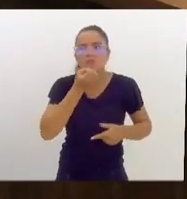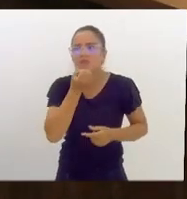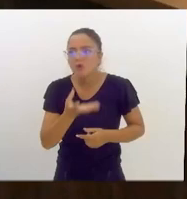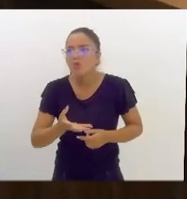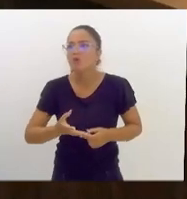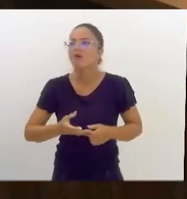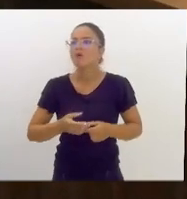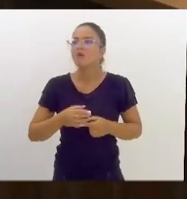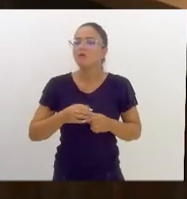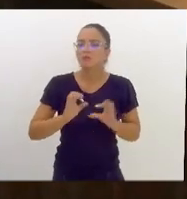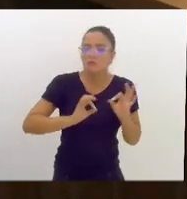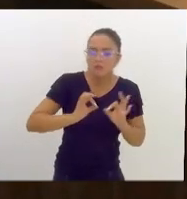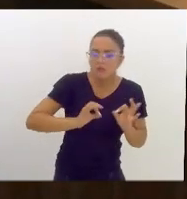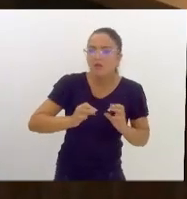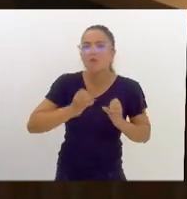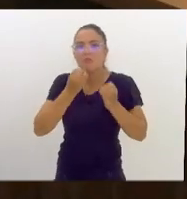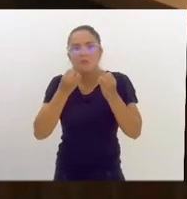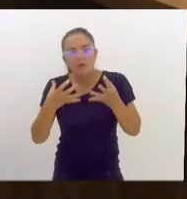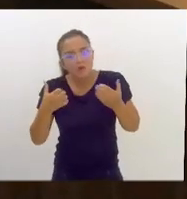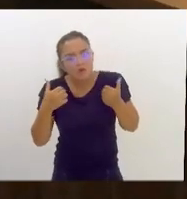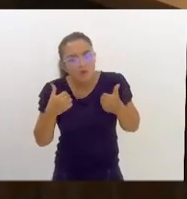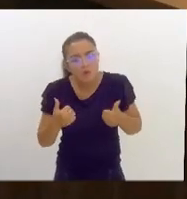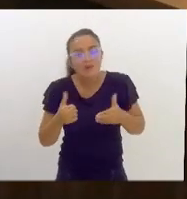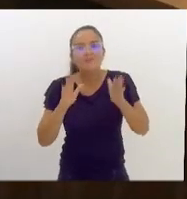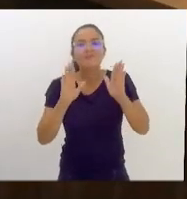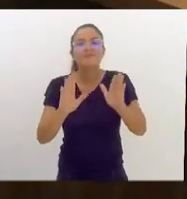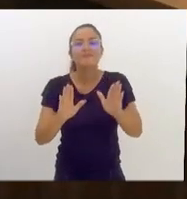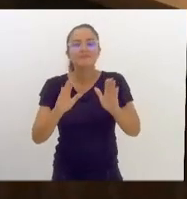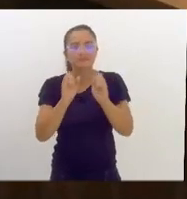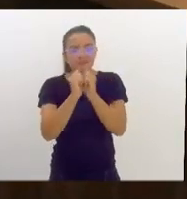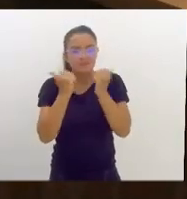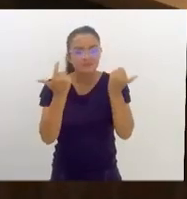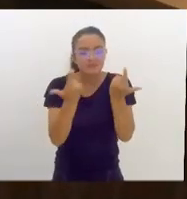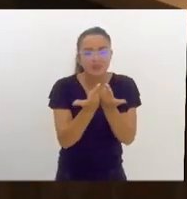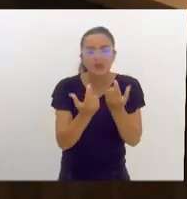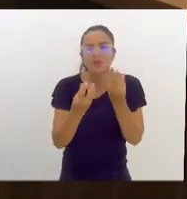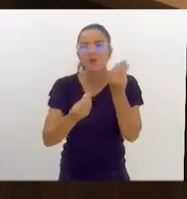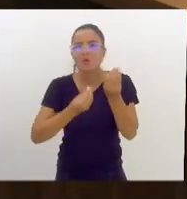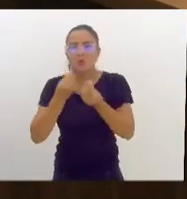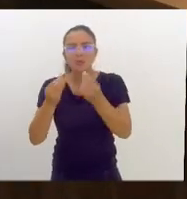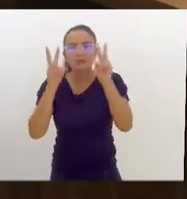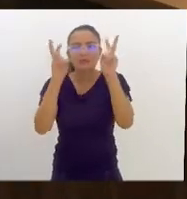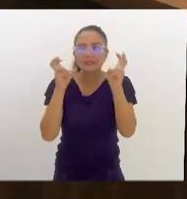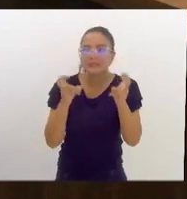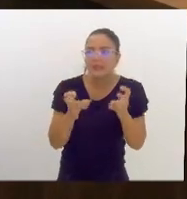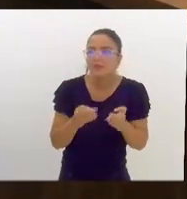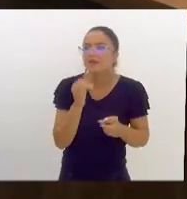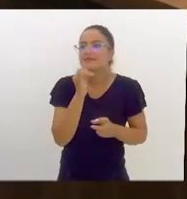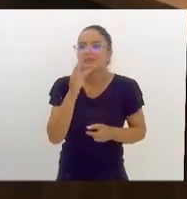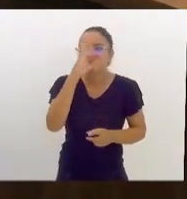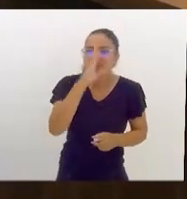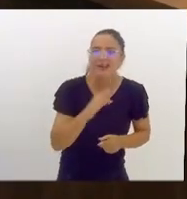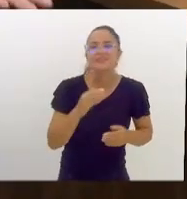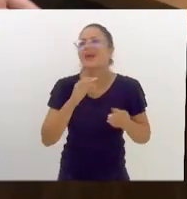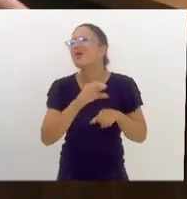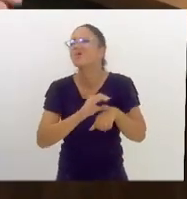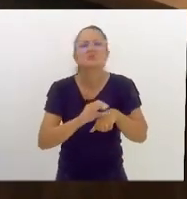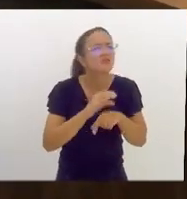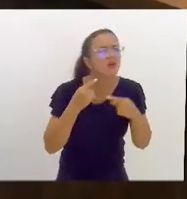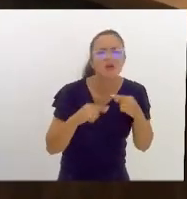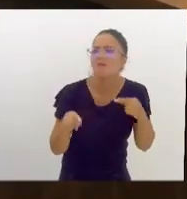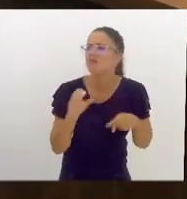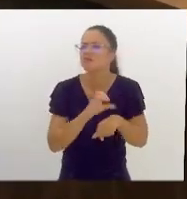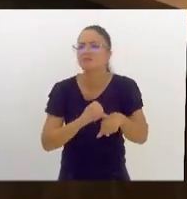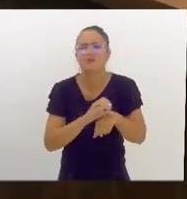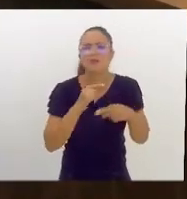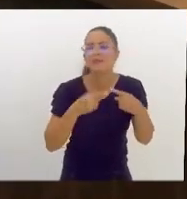casa, né? Em que a Assembleia enfrentou politicamente temas, por exemplo, gratuidade. É inconstitucional, inconstitucional. Começou com o deputado Carlos